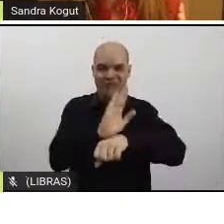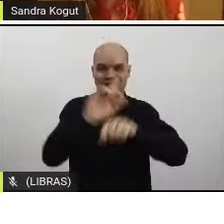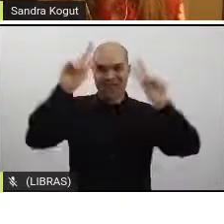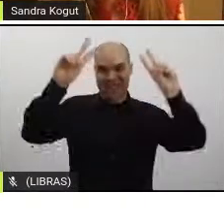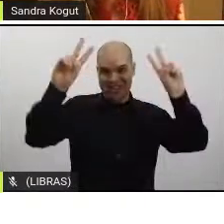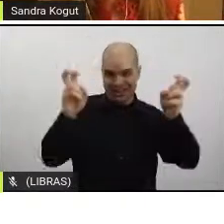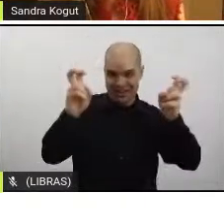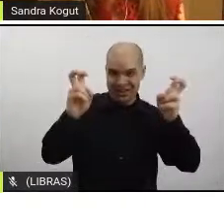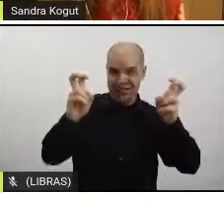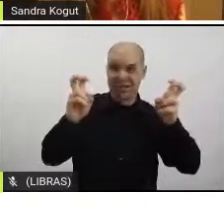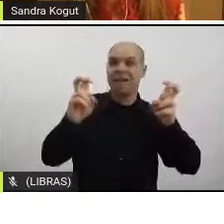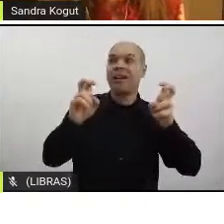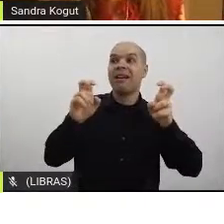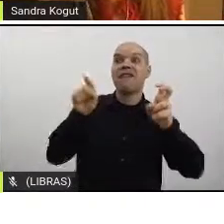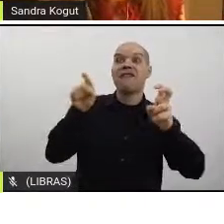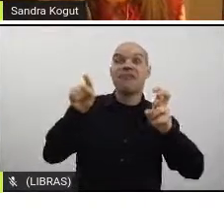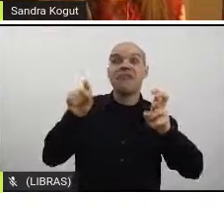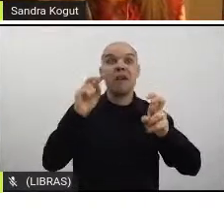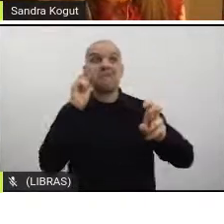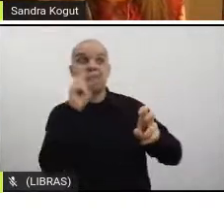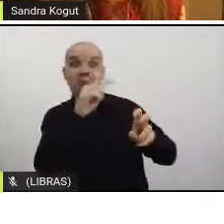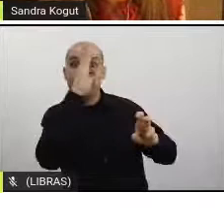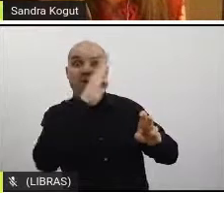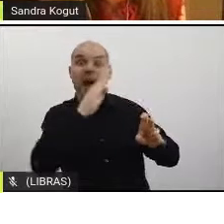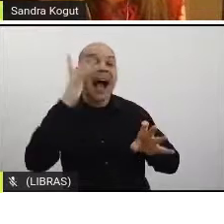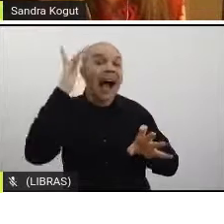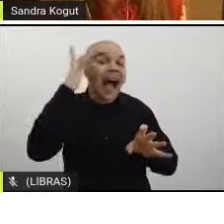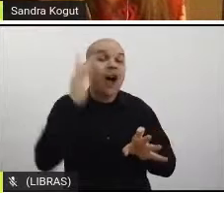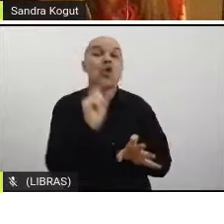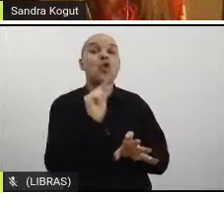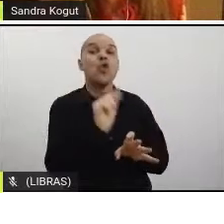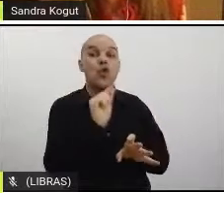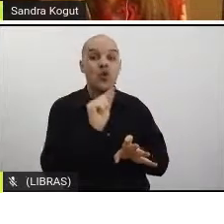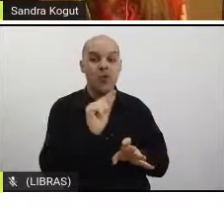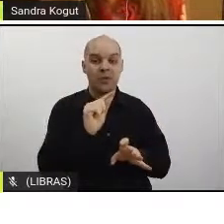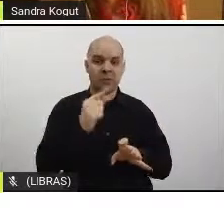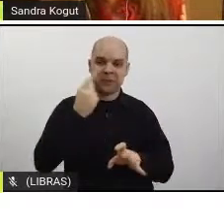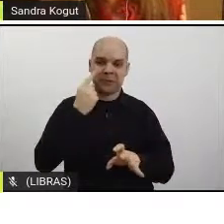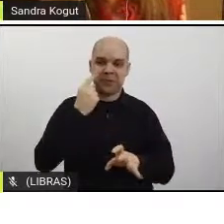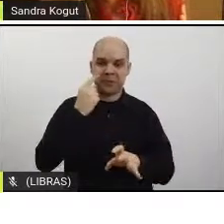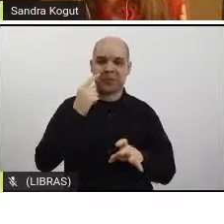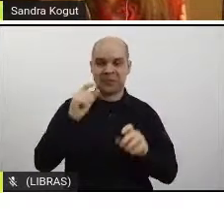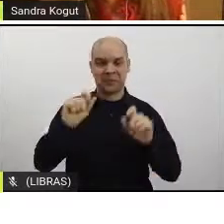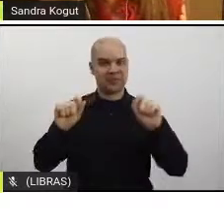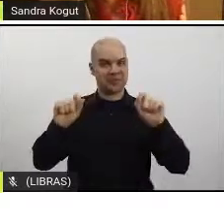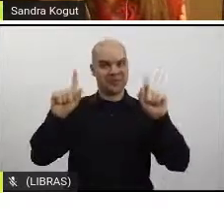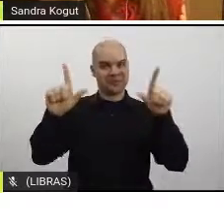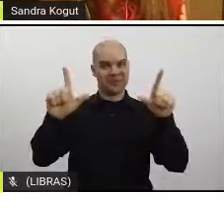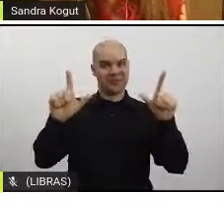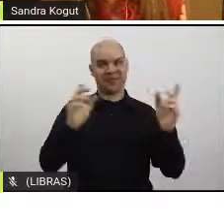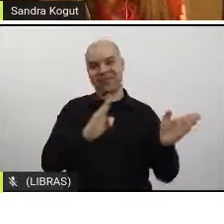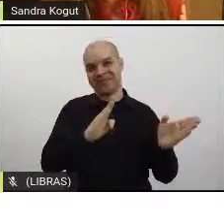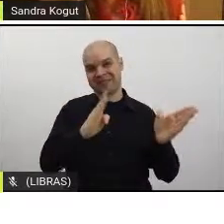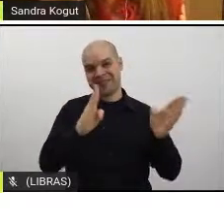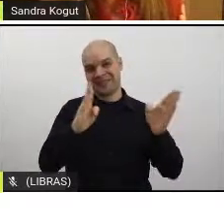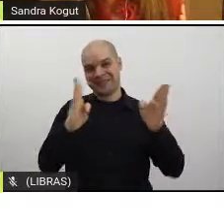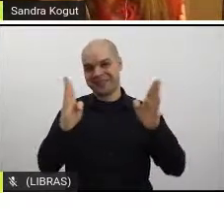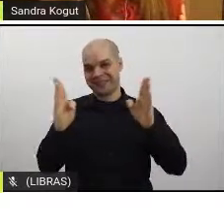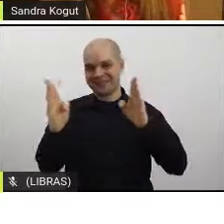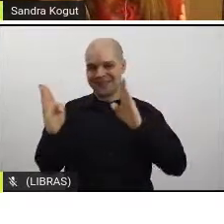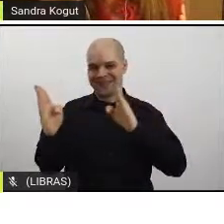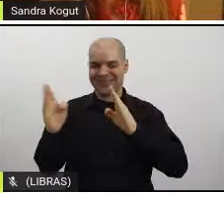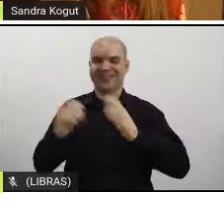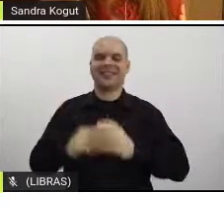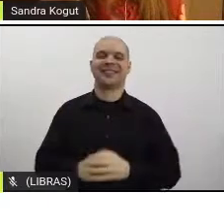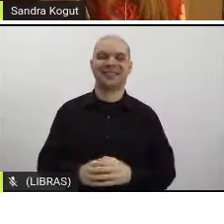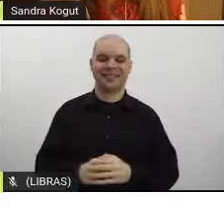Esse é o título dessa pergunta. Então vamos assistir um trechinho e